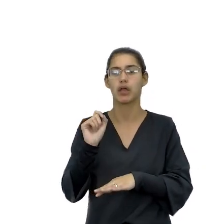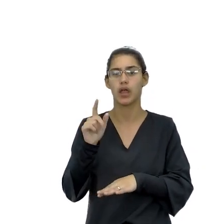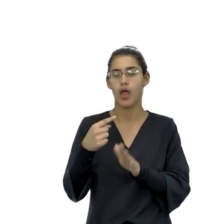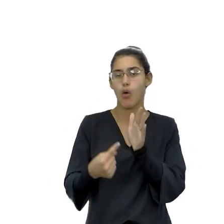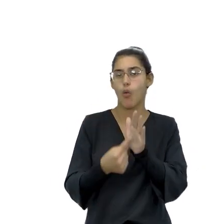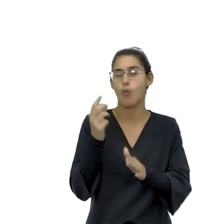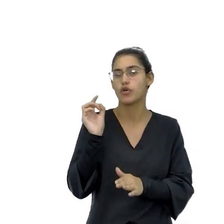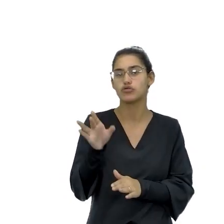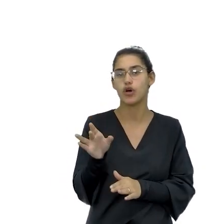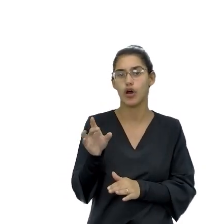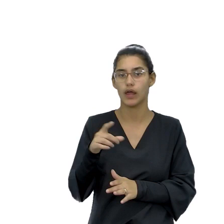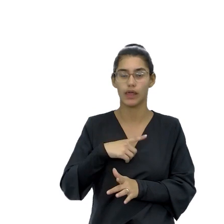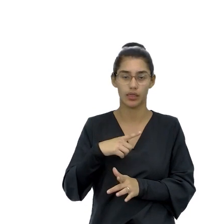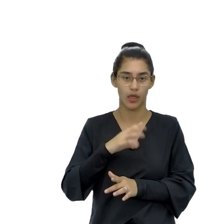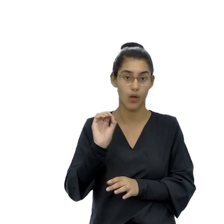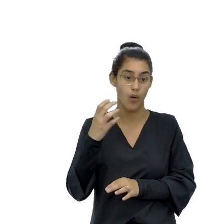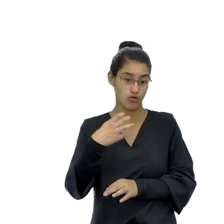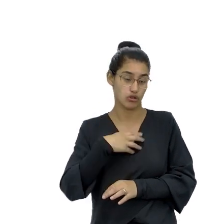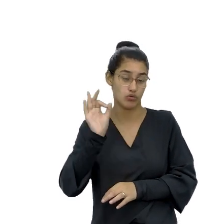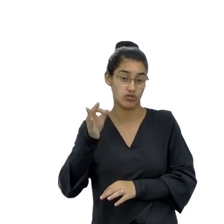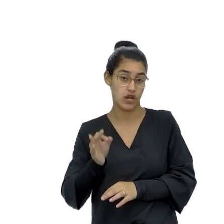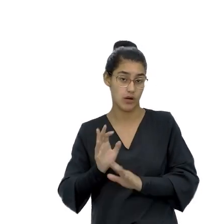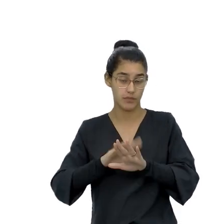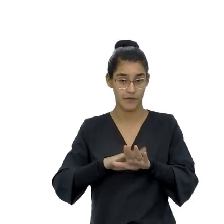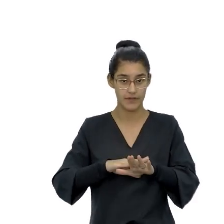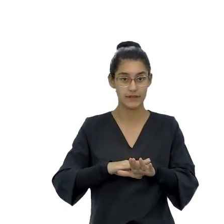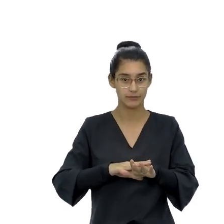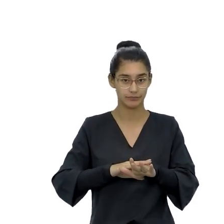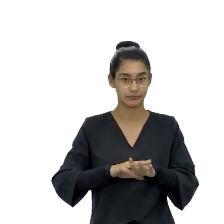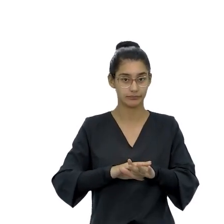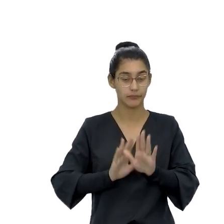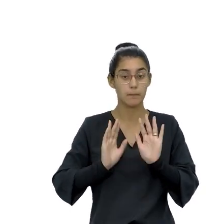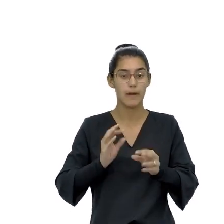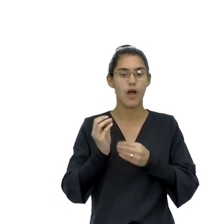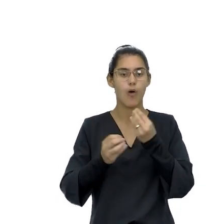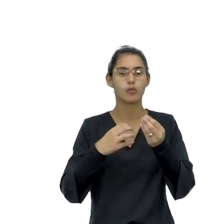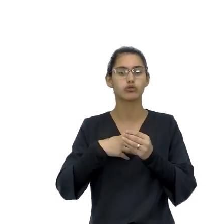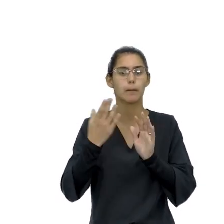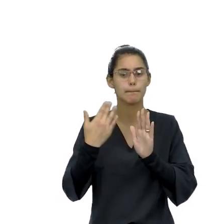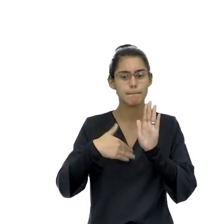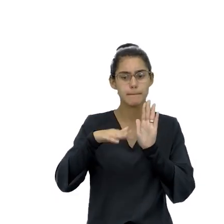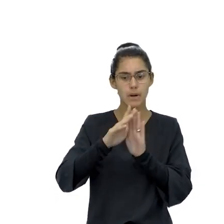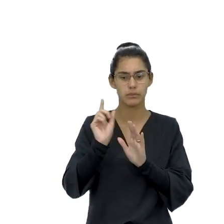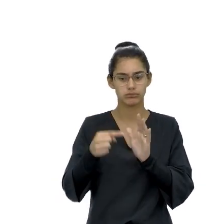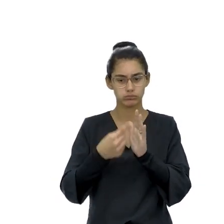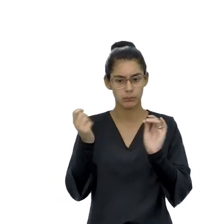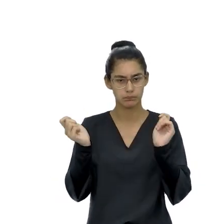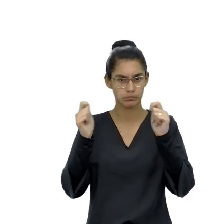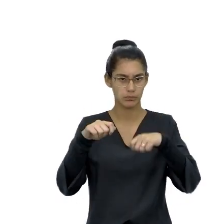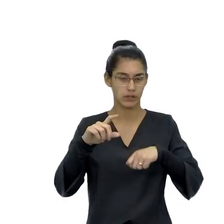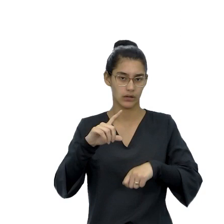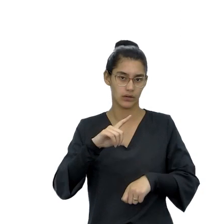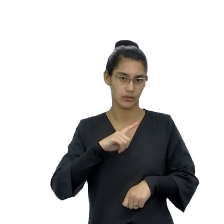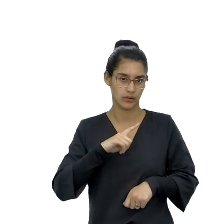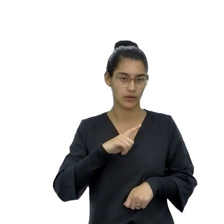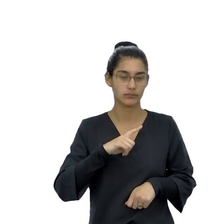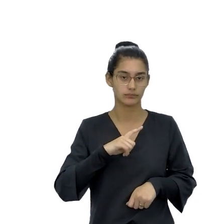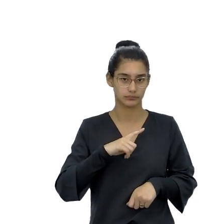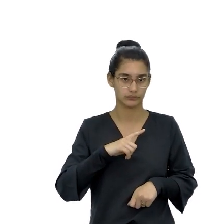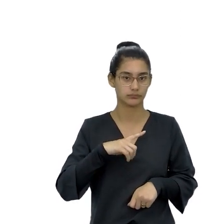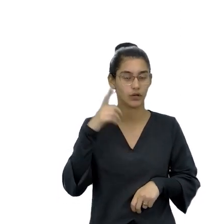a única forma ou a forma correta para se resolver, mas como mais uma das possibilidades que ele